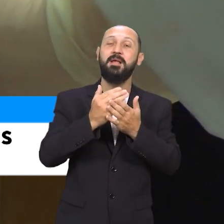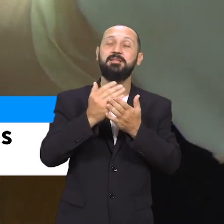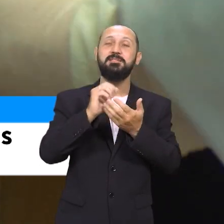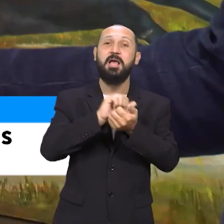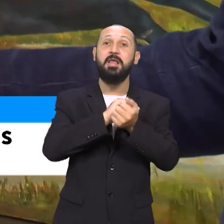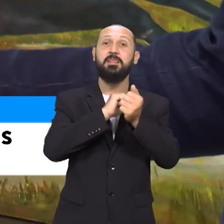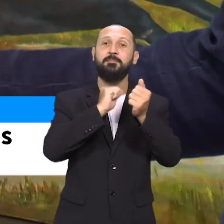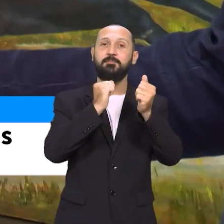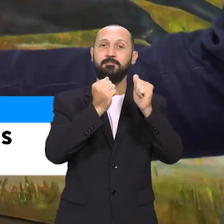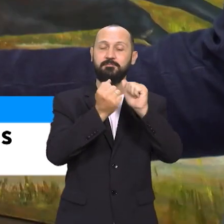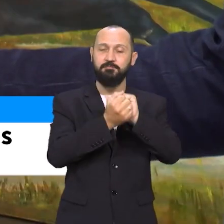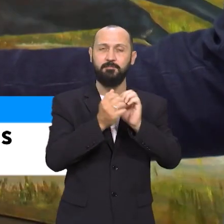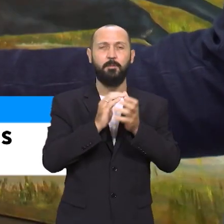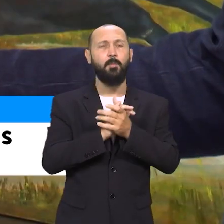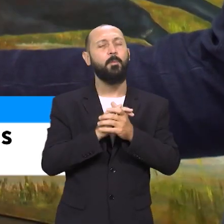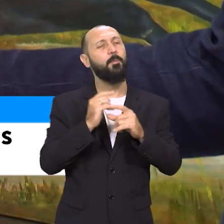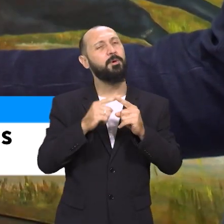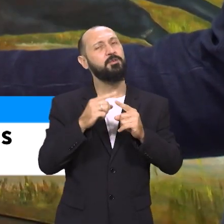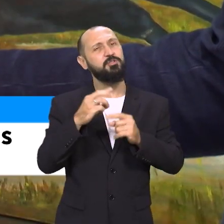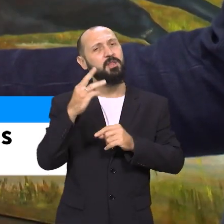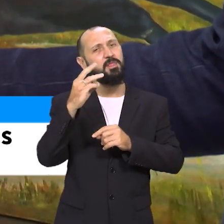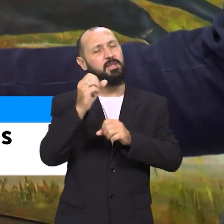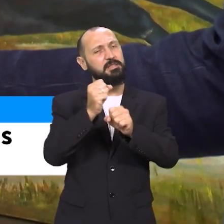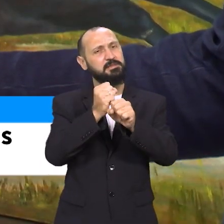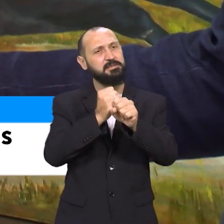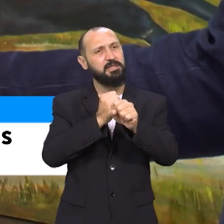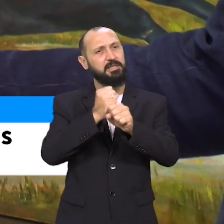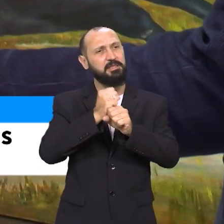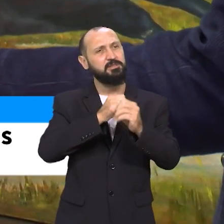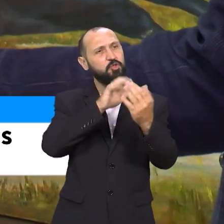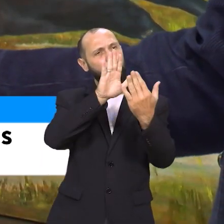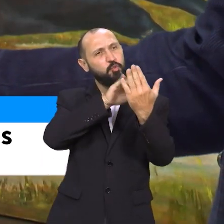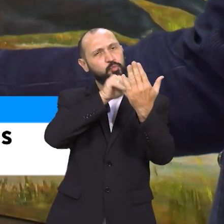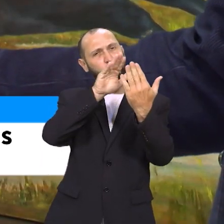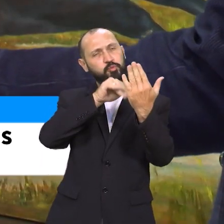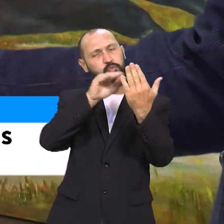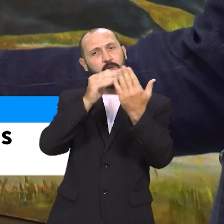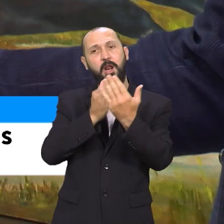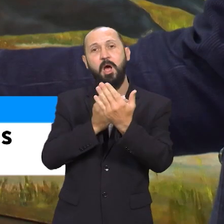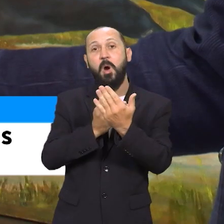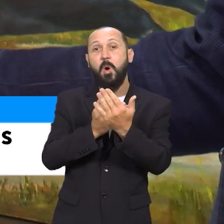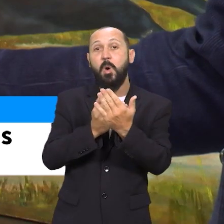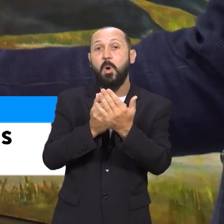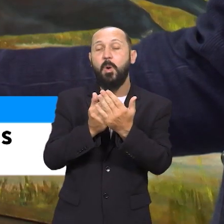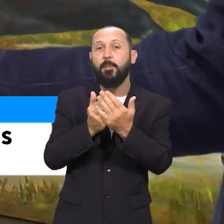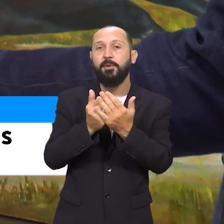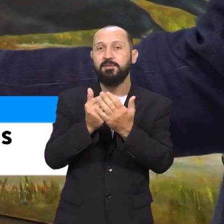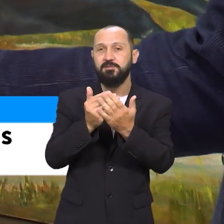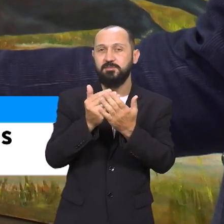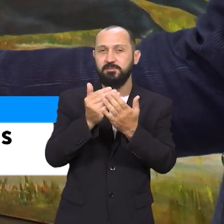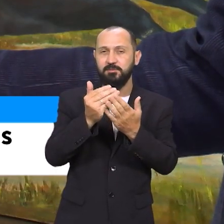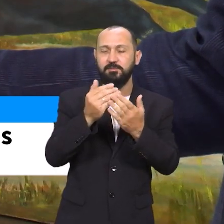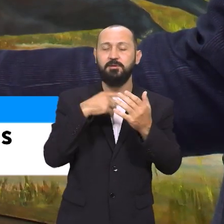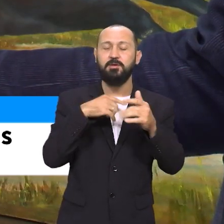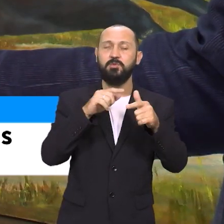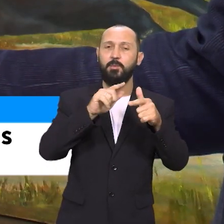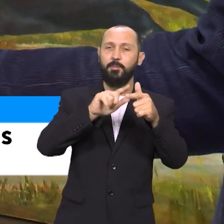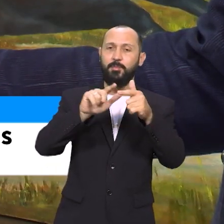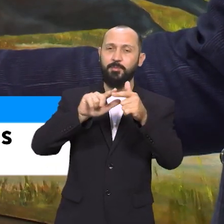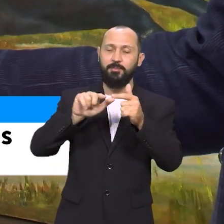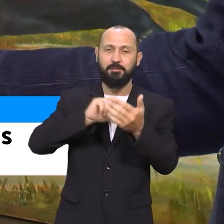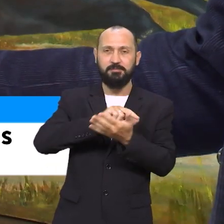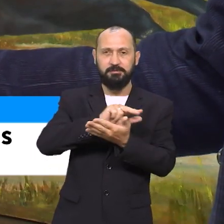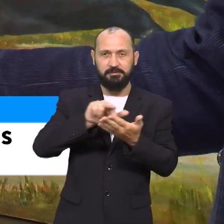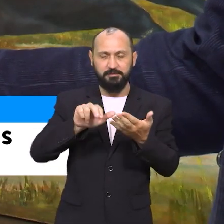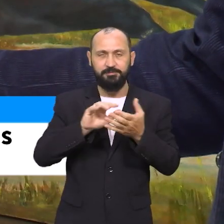restauração. Por estar já com 30 anos essa tela, ela começou a aparecer vários problemas,